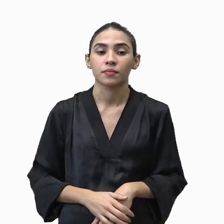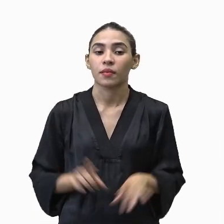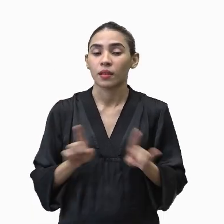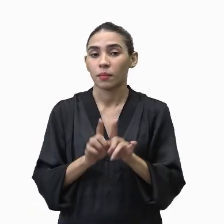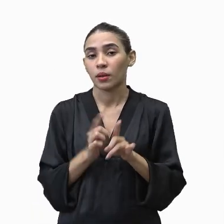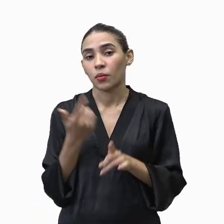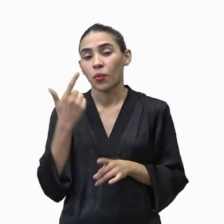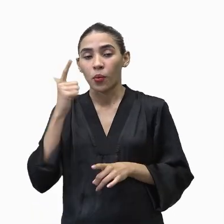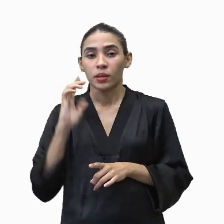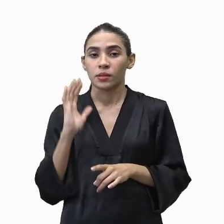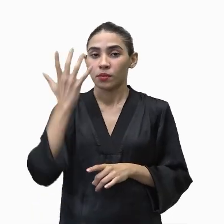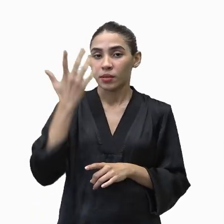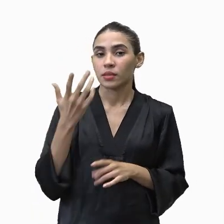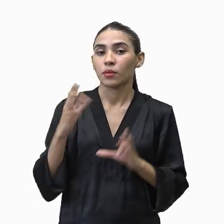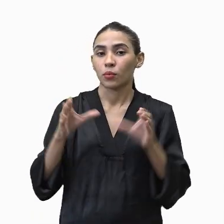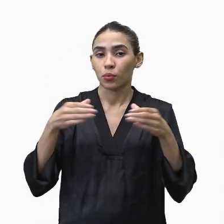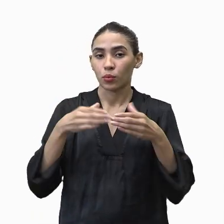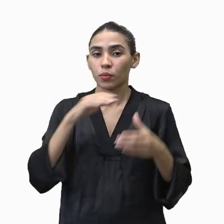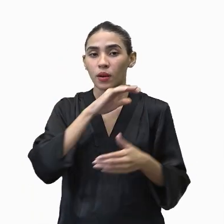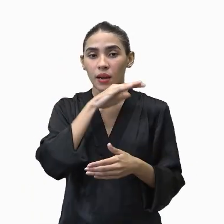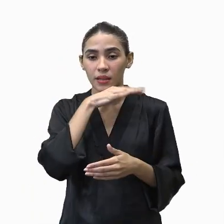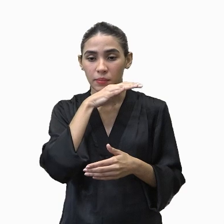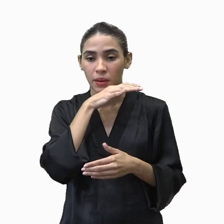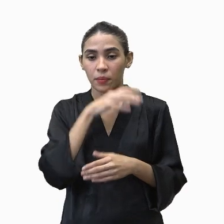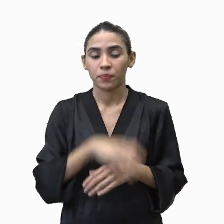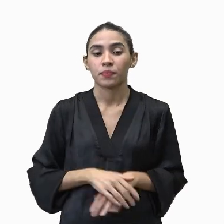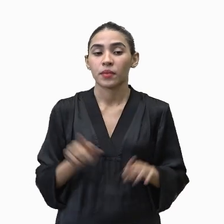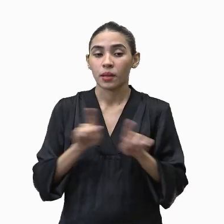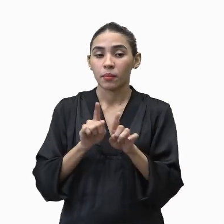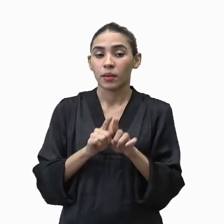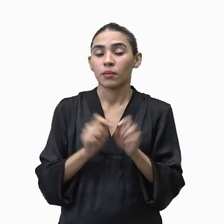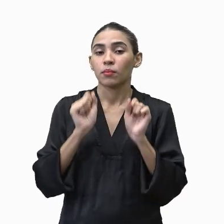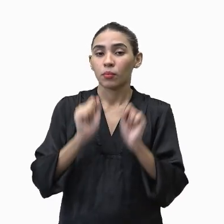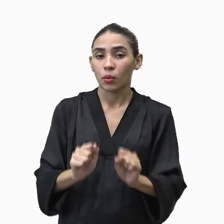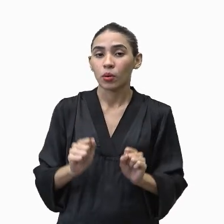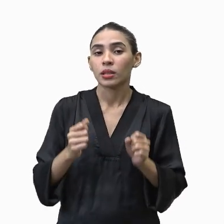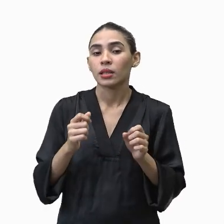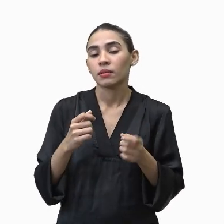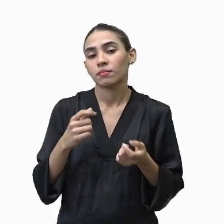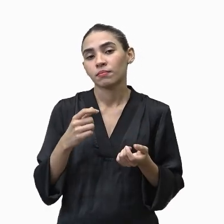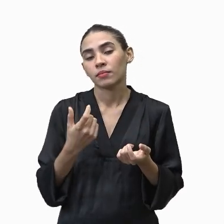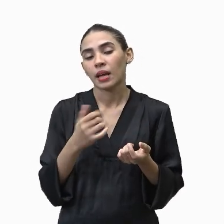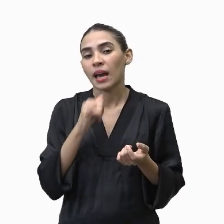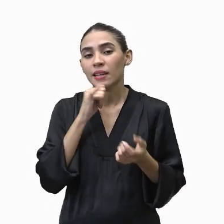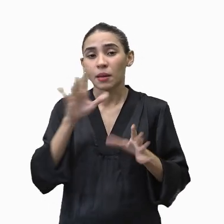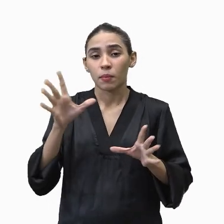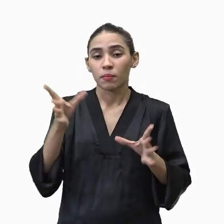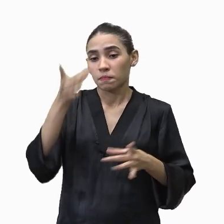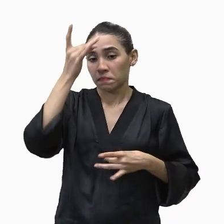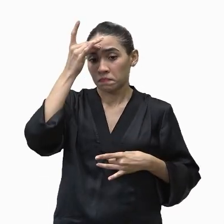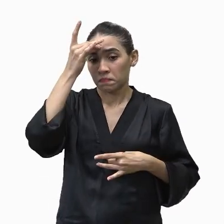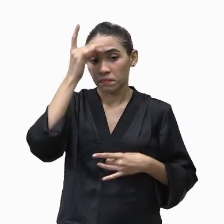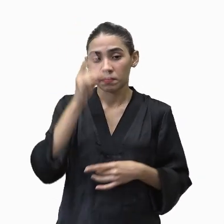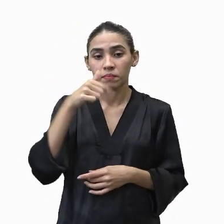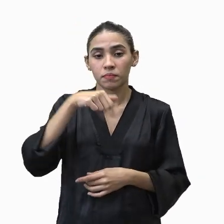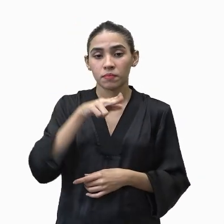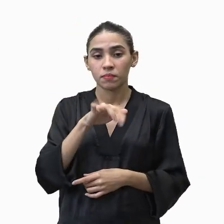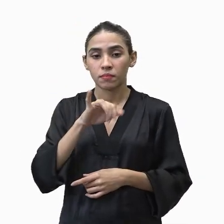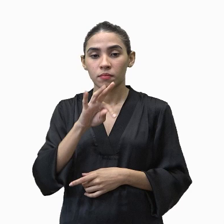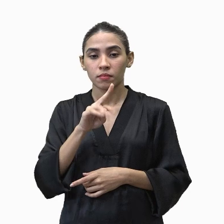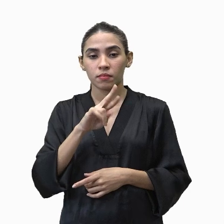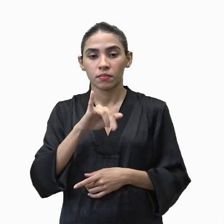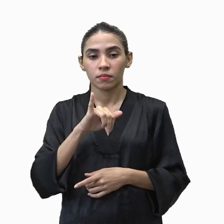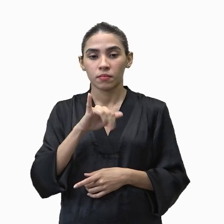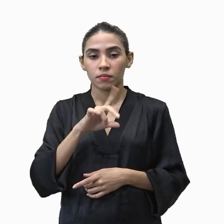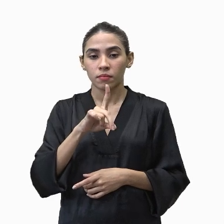outra situação desses indivíduos que eles também podem sofrer a ação do que chamam de quitrídeos, né? Esses quitrídeos,